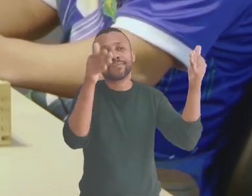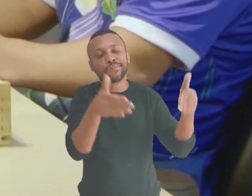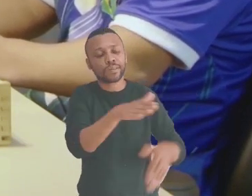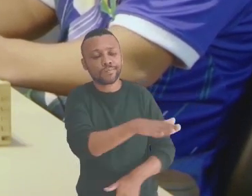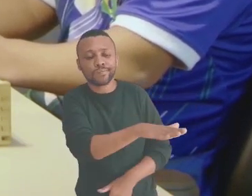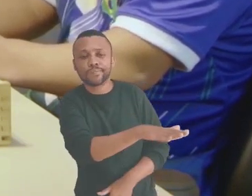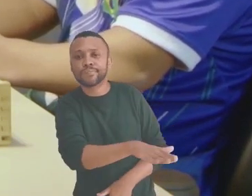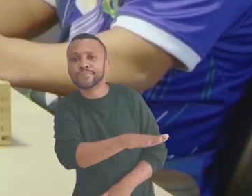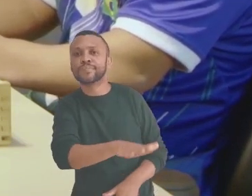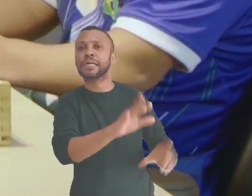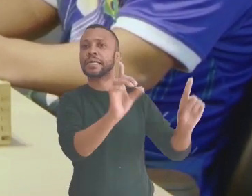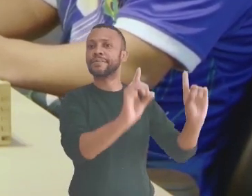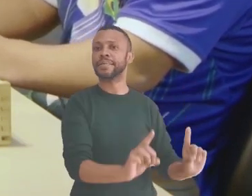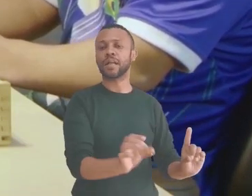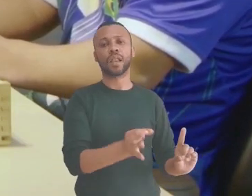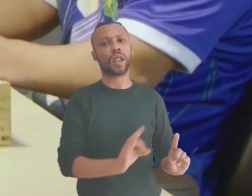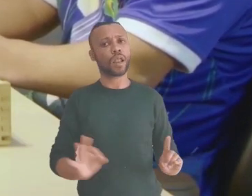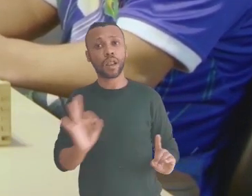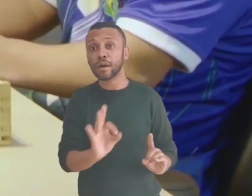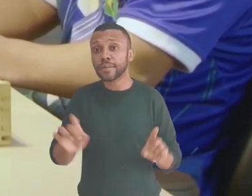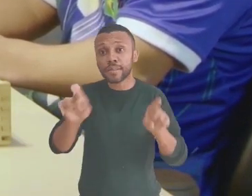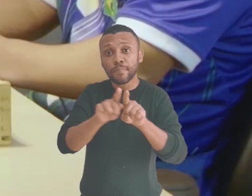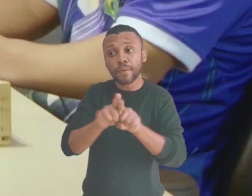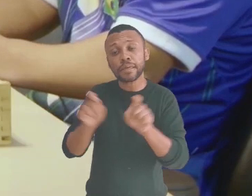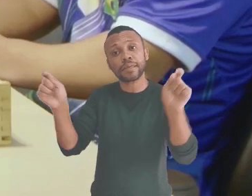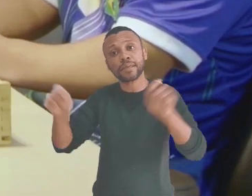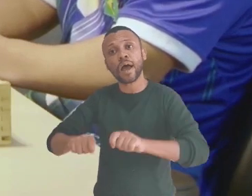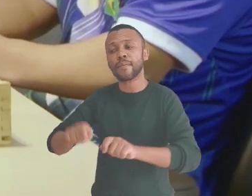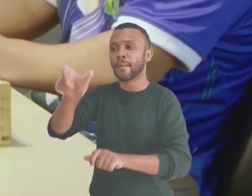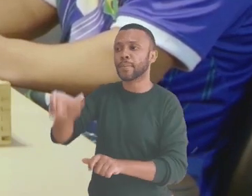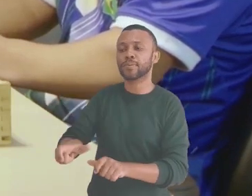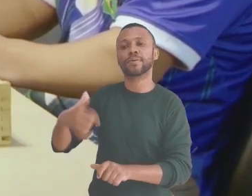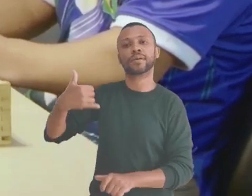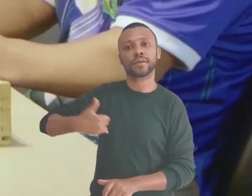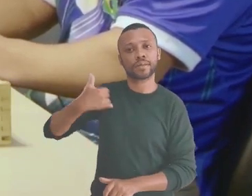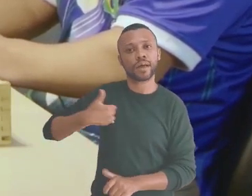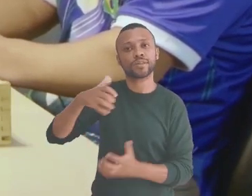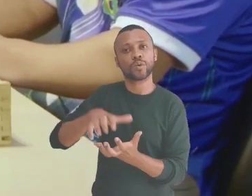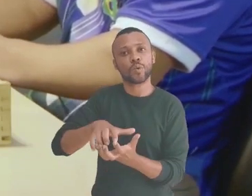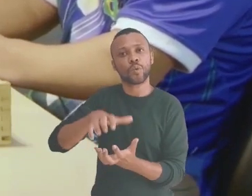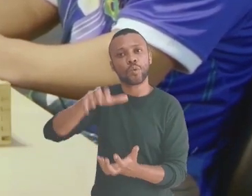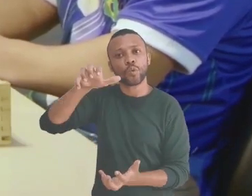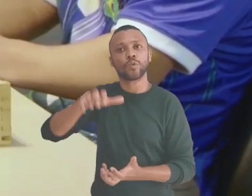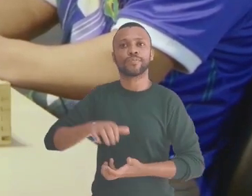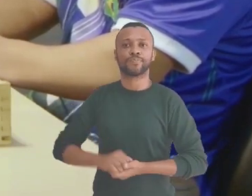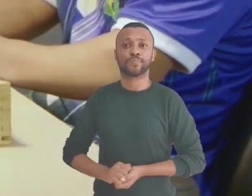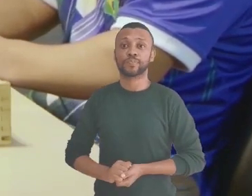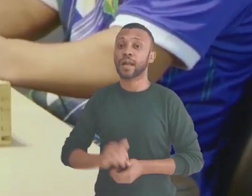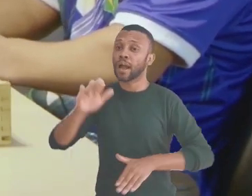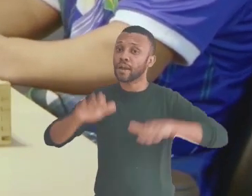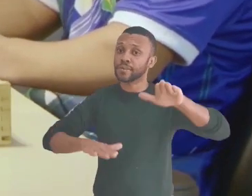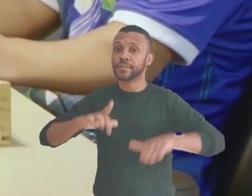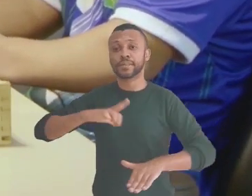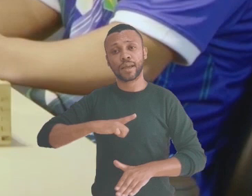Não só para quem tem. A todos. Vale para quem tem mais idade, vale para pessoas... às vezes tem alguém sentado